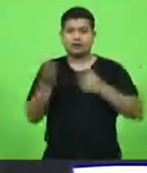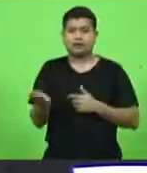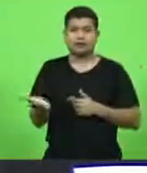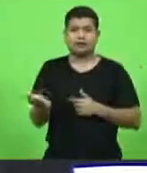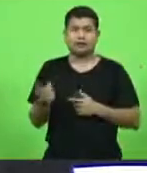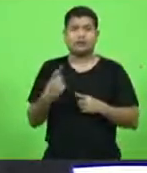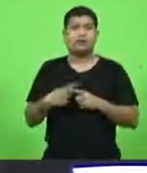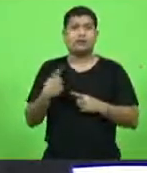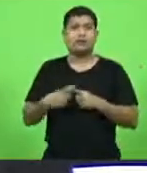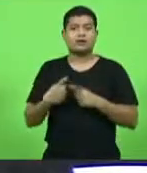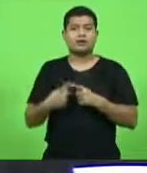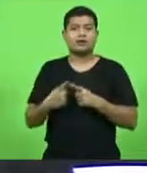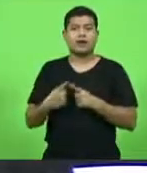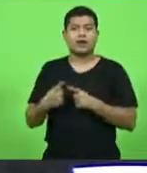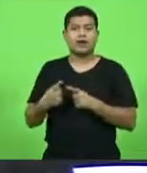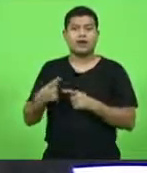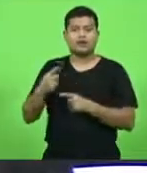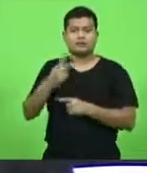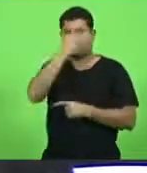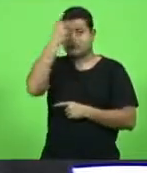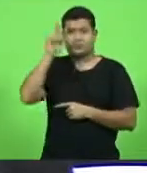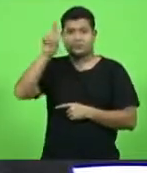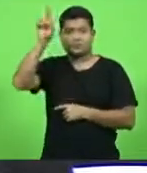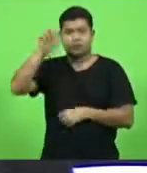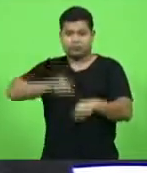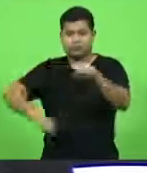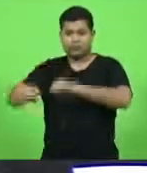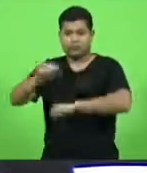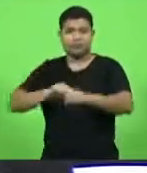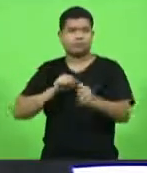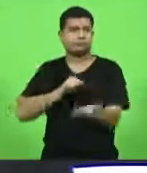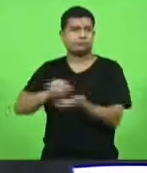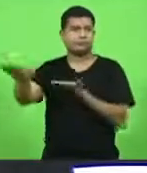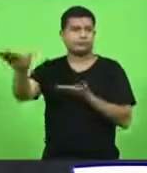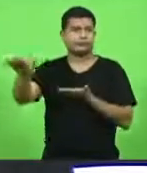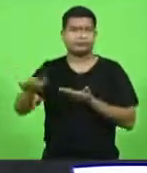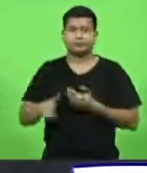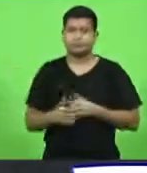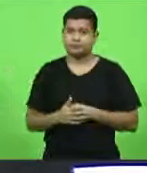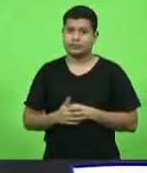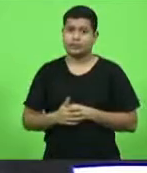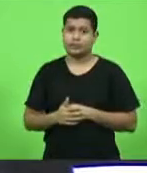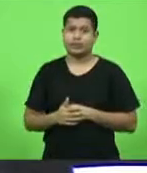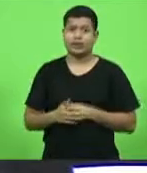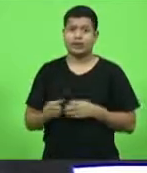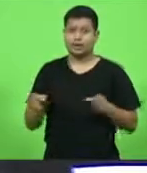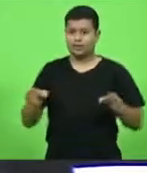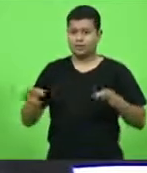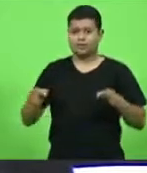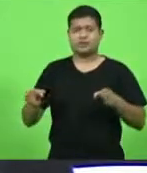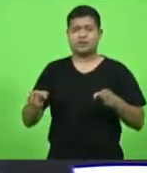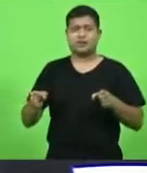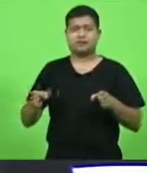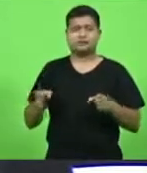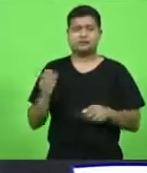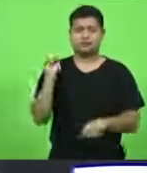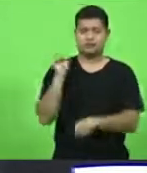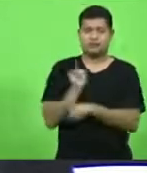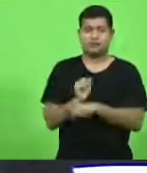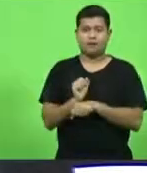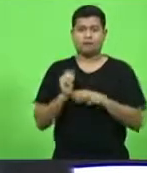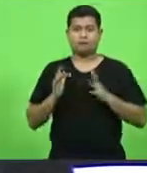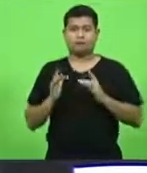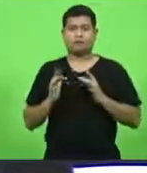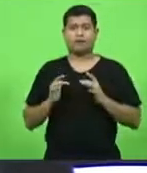as faxineiras foram demitidas Oi e aí no intervalo quem faz a faxina são as